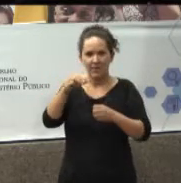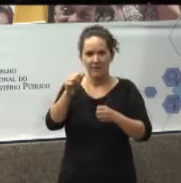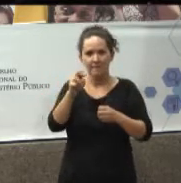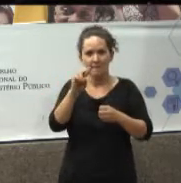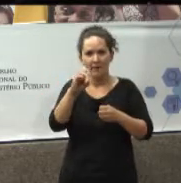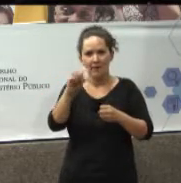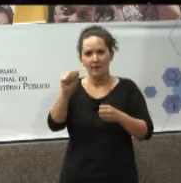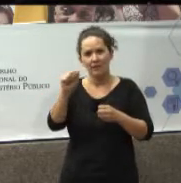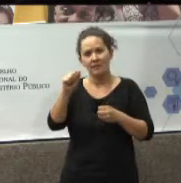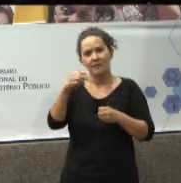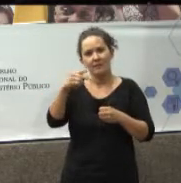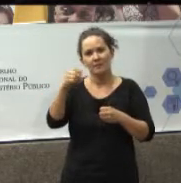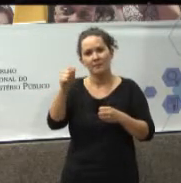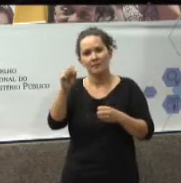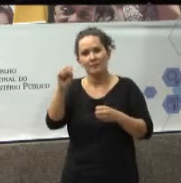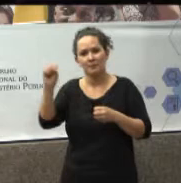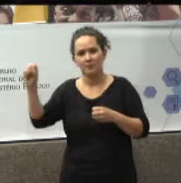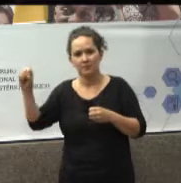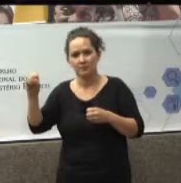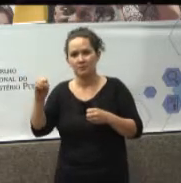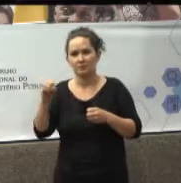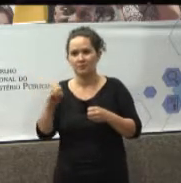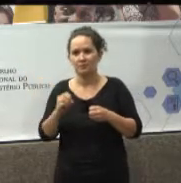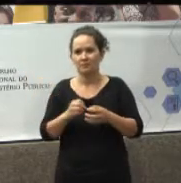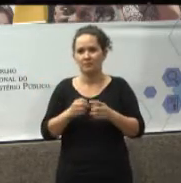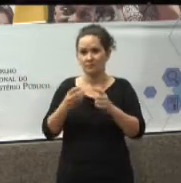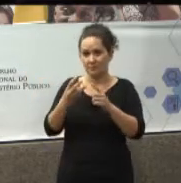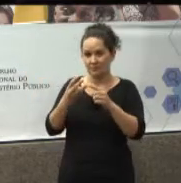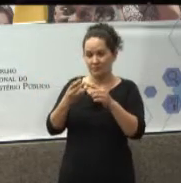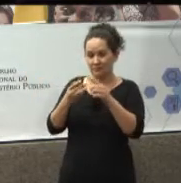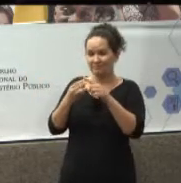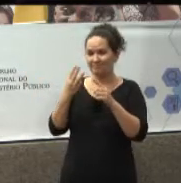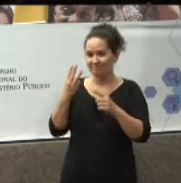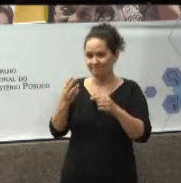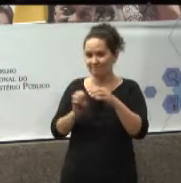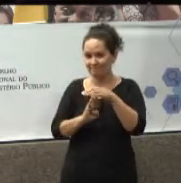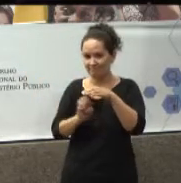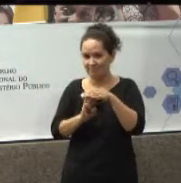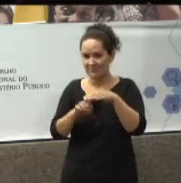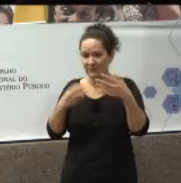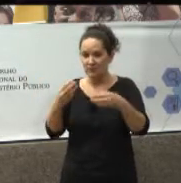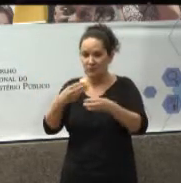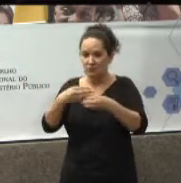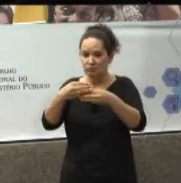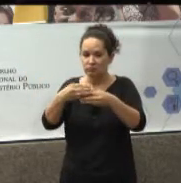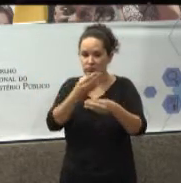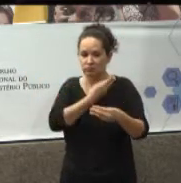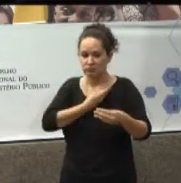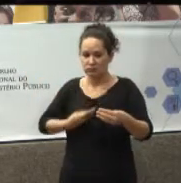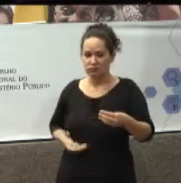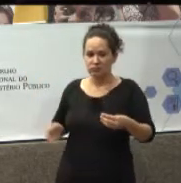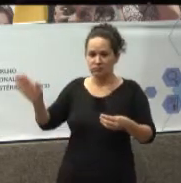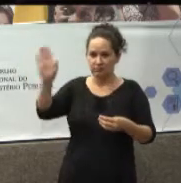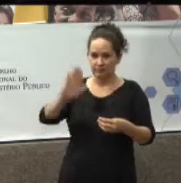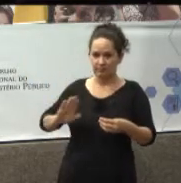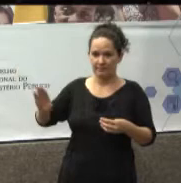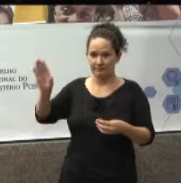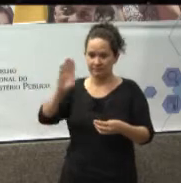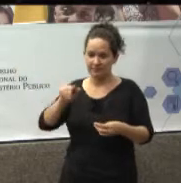implantar o carro dentro do mundo a biotronik medtronic a boston o ministério público federal ele